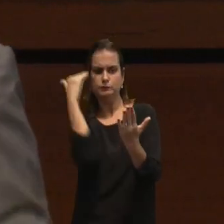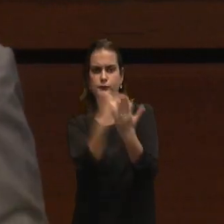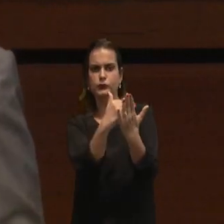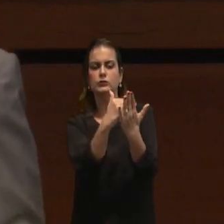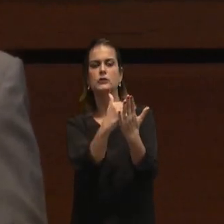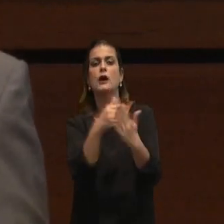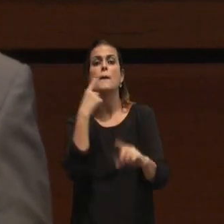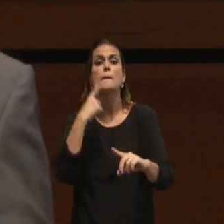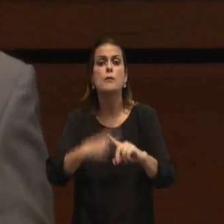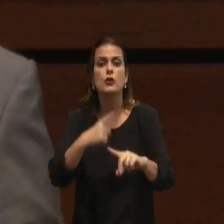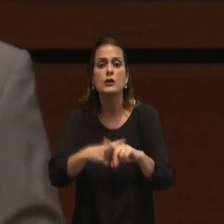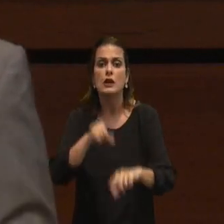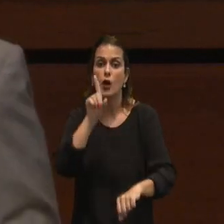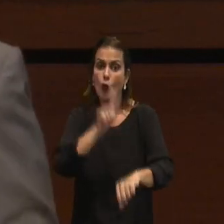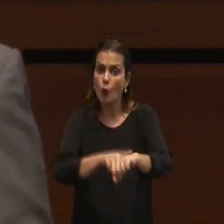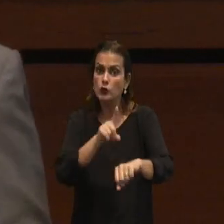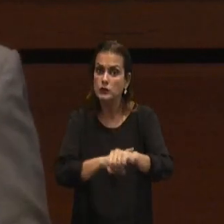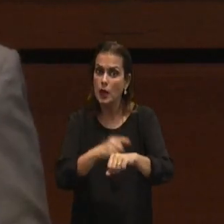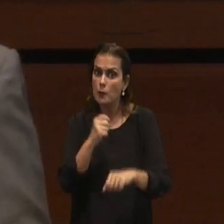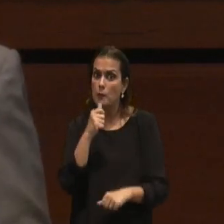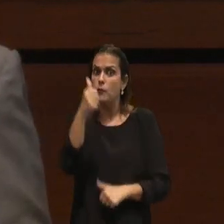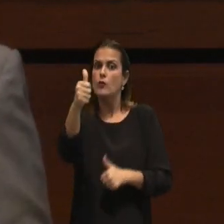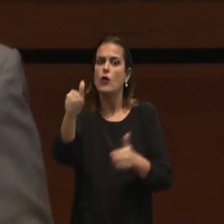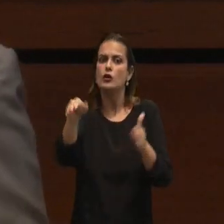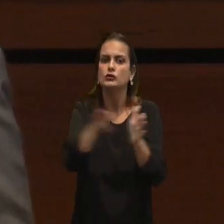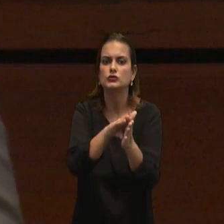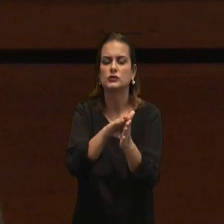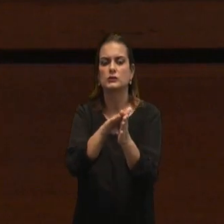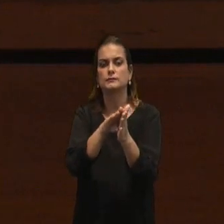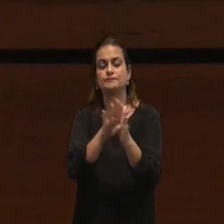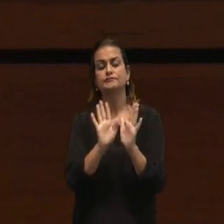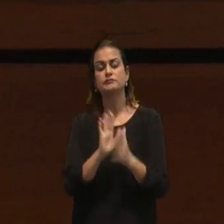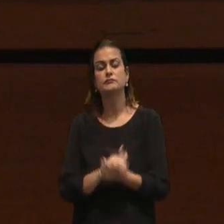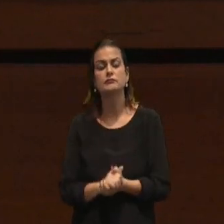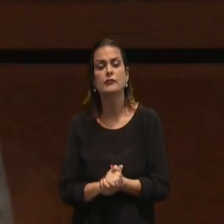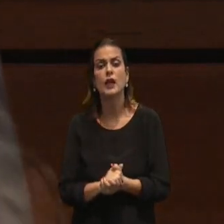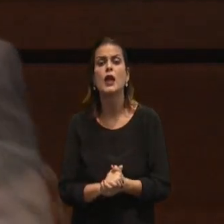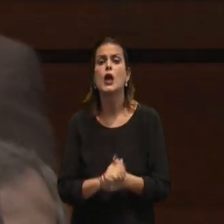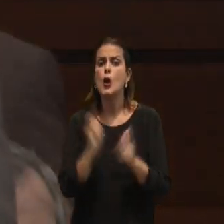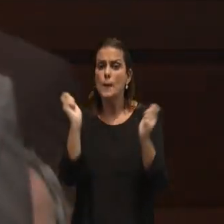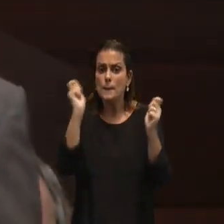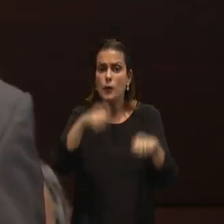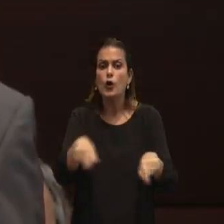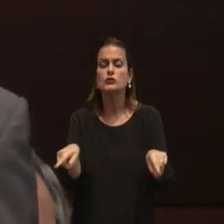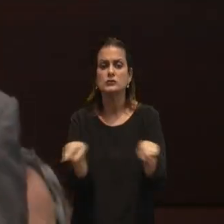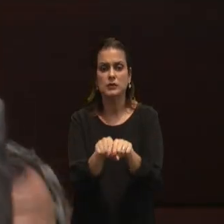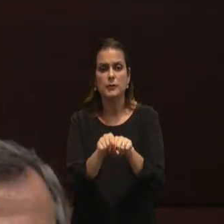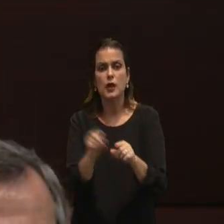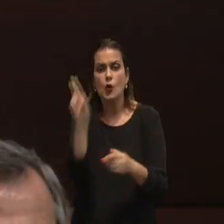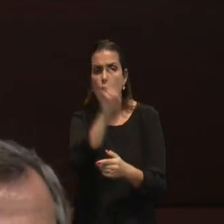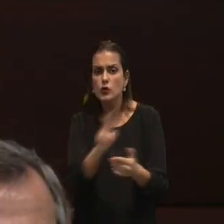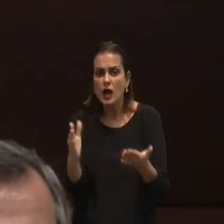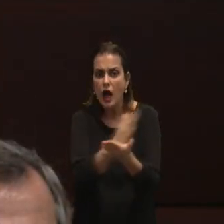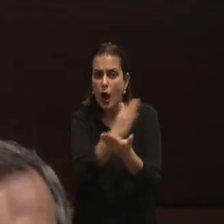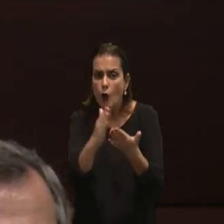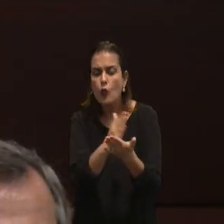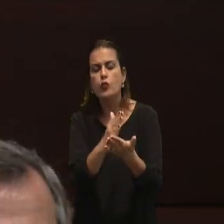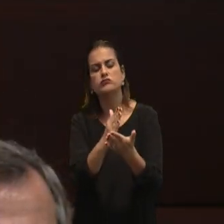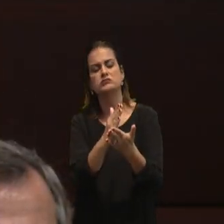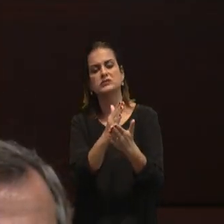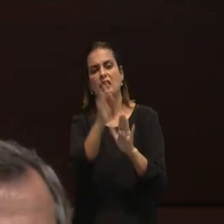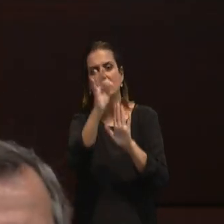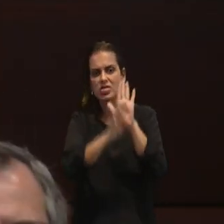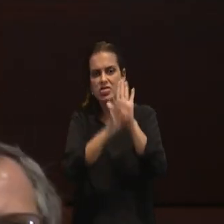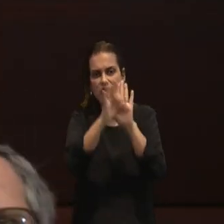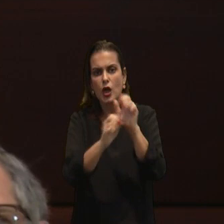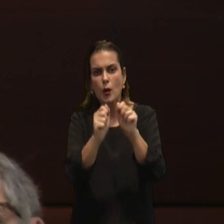quê? Porque o tempo está próximo. Eu poderia utilizar alguns textos apocalípticos de Jesus